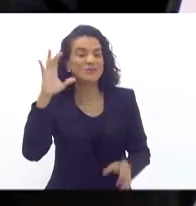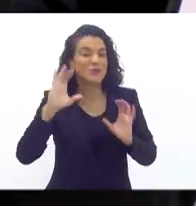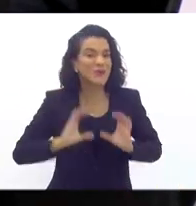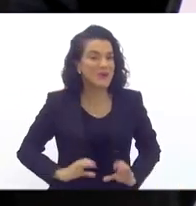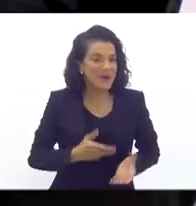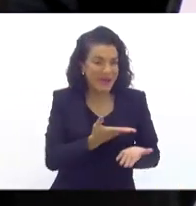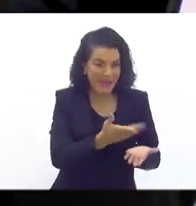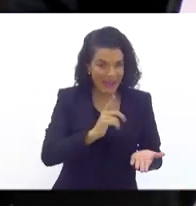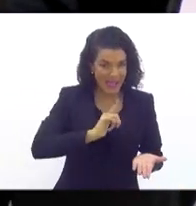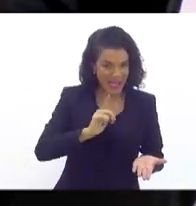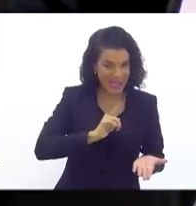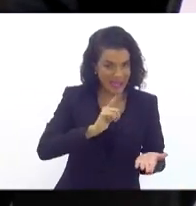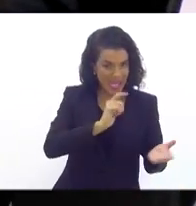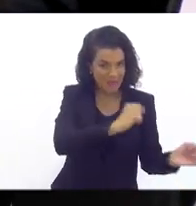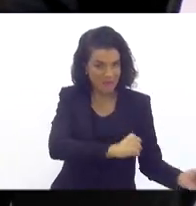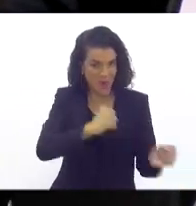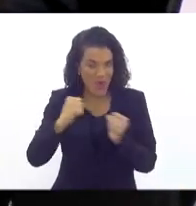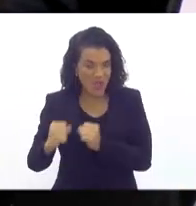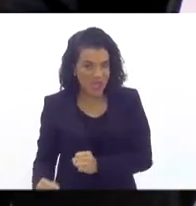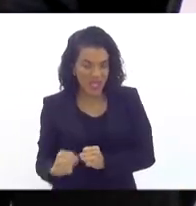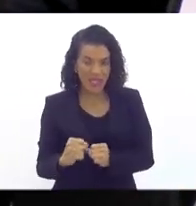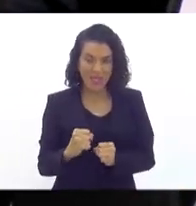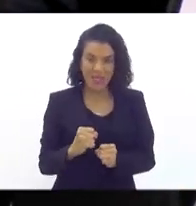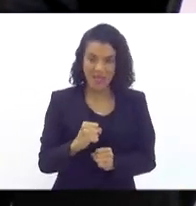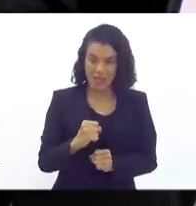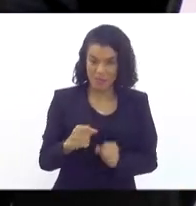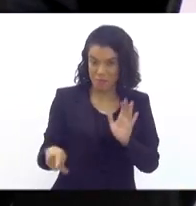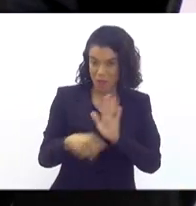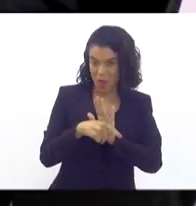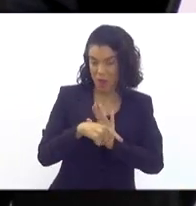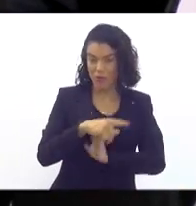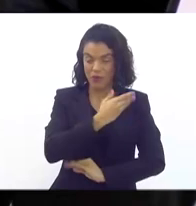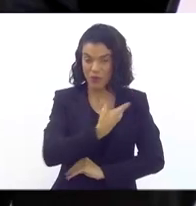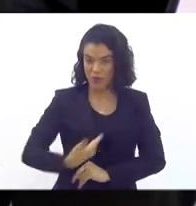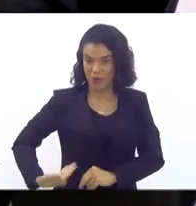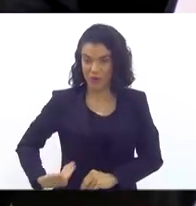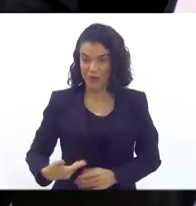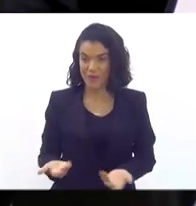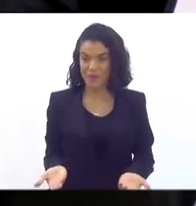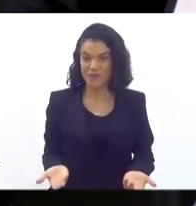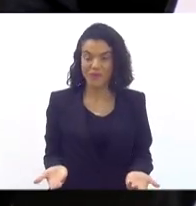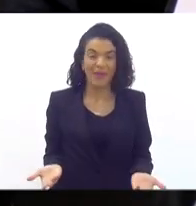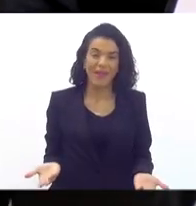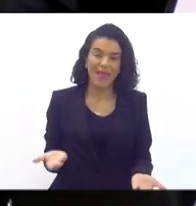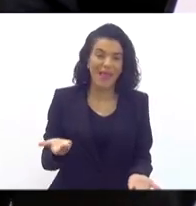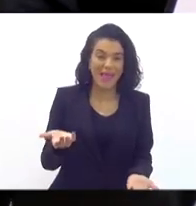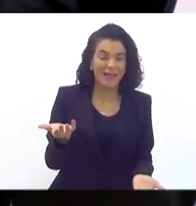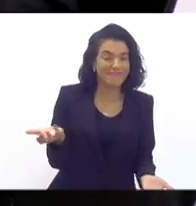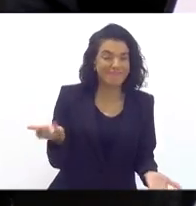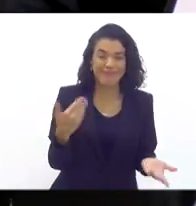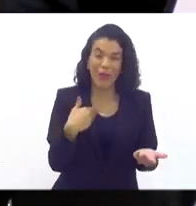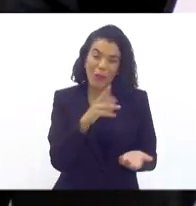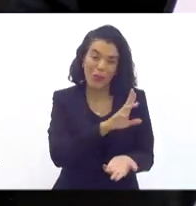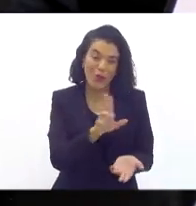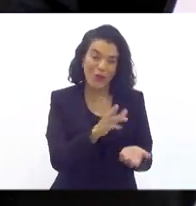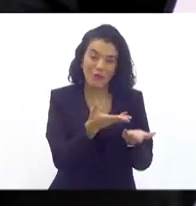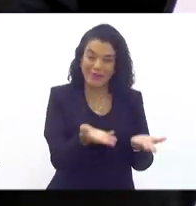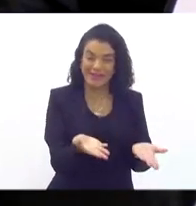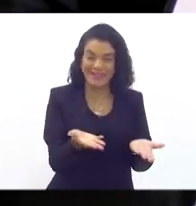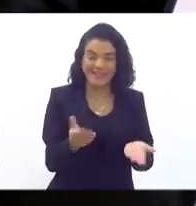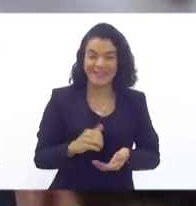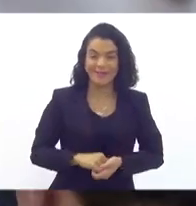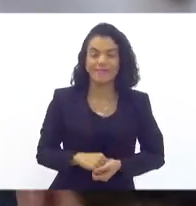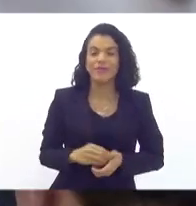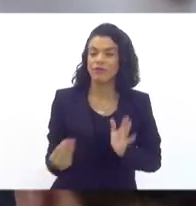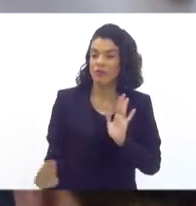e se ele tem essa prerrogativa do governador mas é o segundo de ninguém que ele quer convocar o nome tá escrito Então